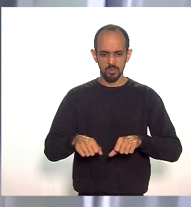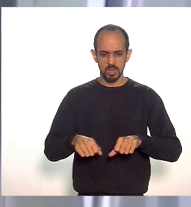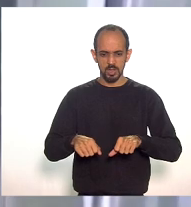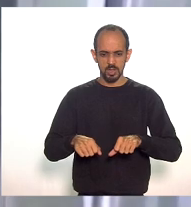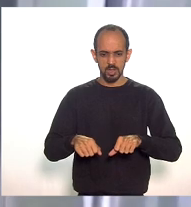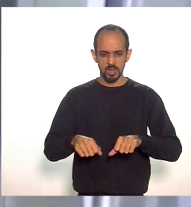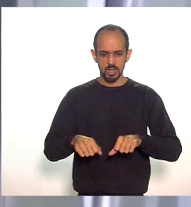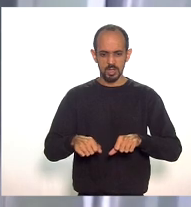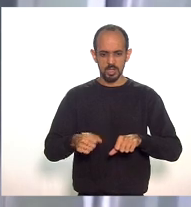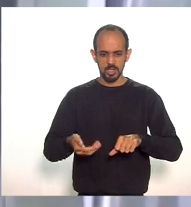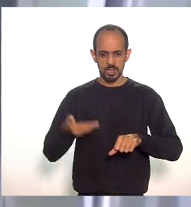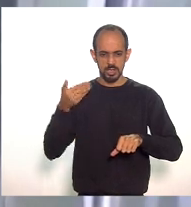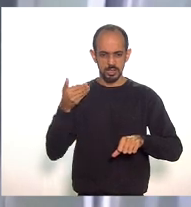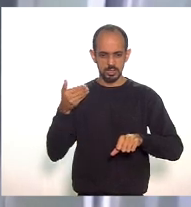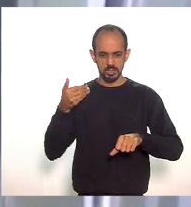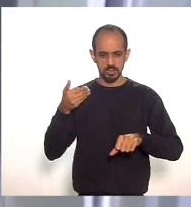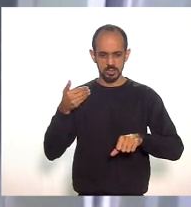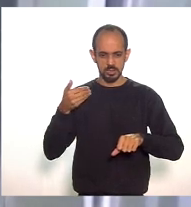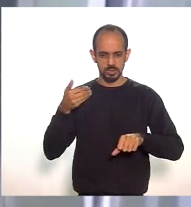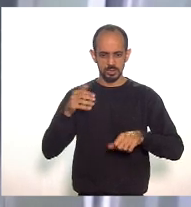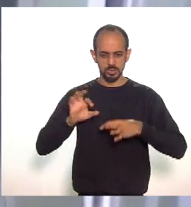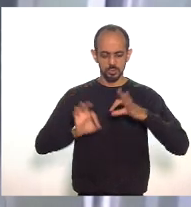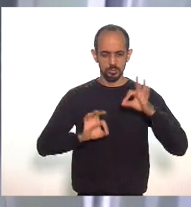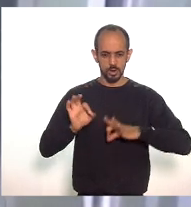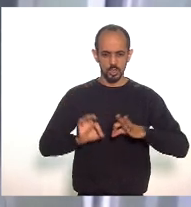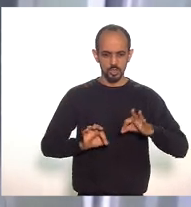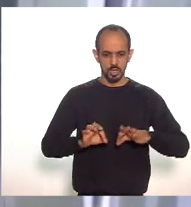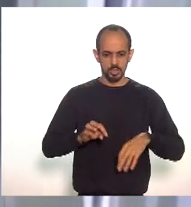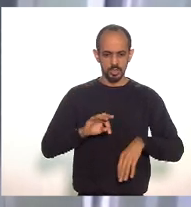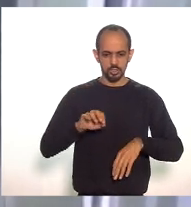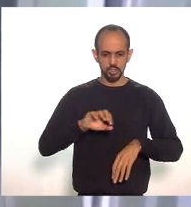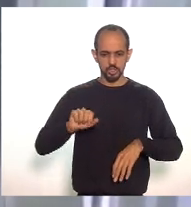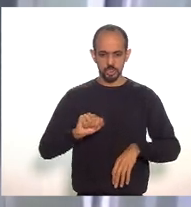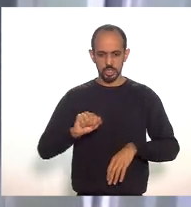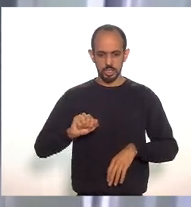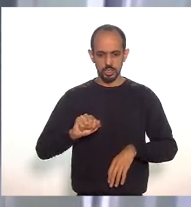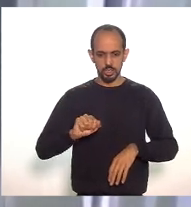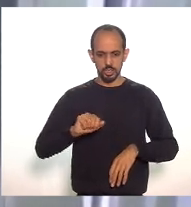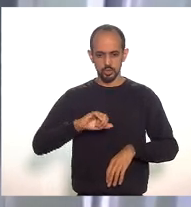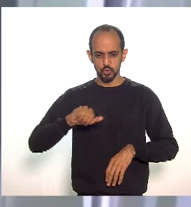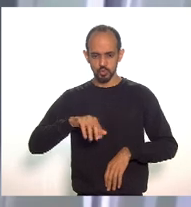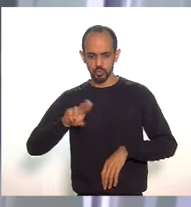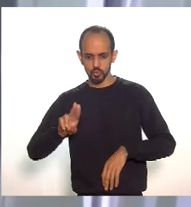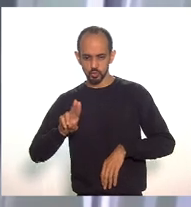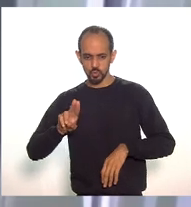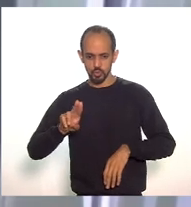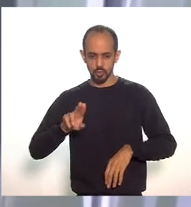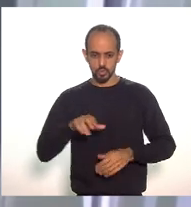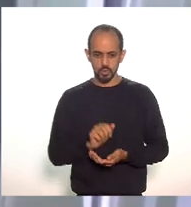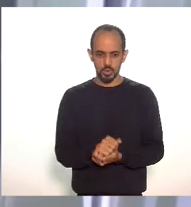do deputado Marcelo Dino sobre o psicólogo escolar